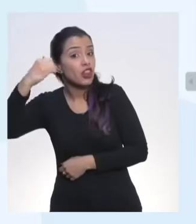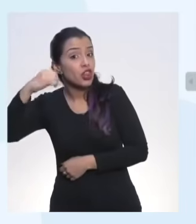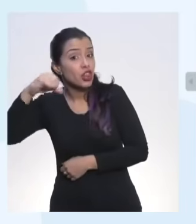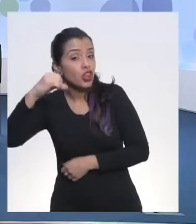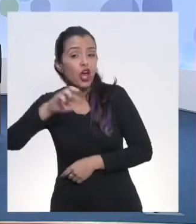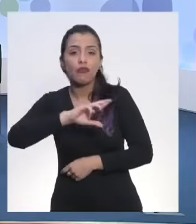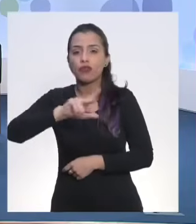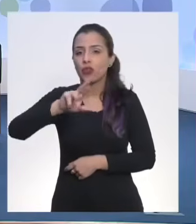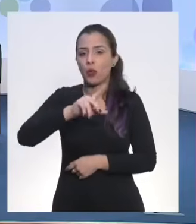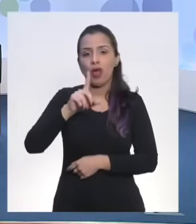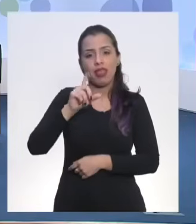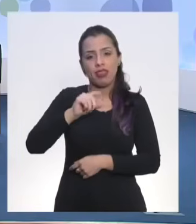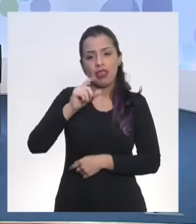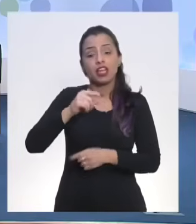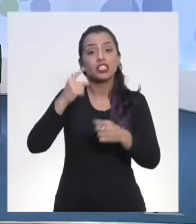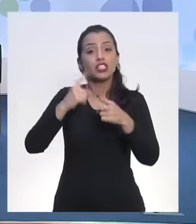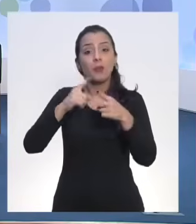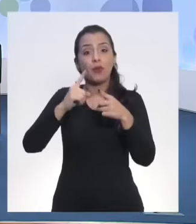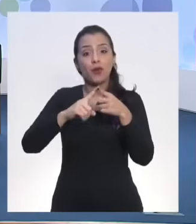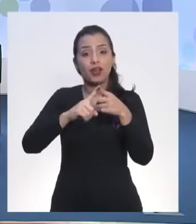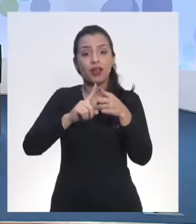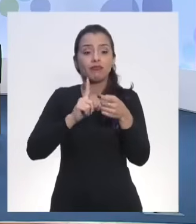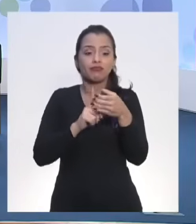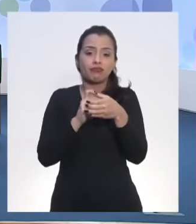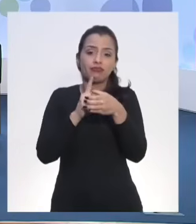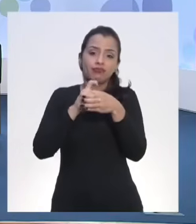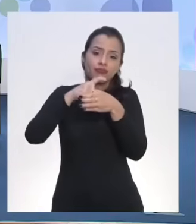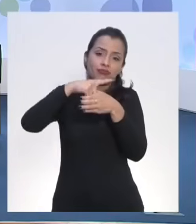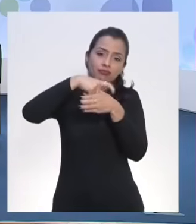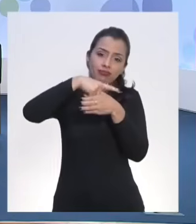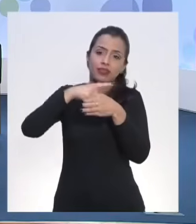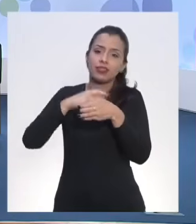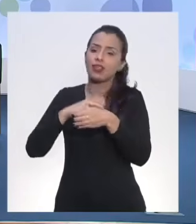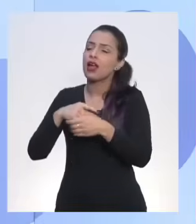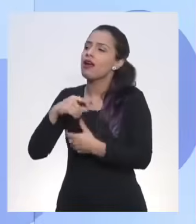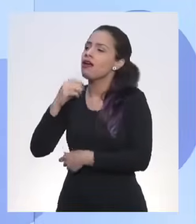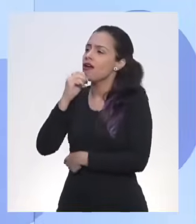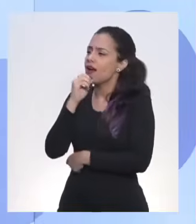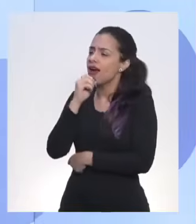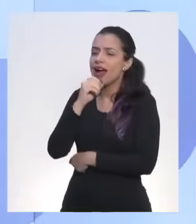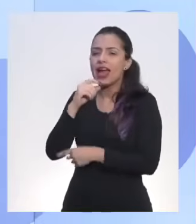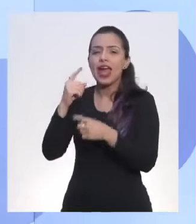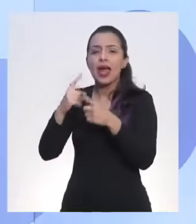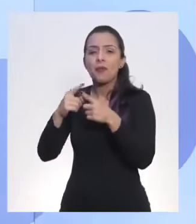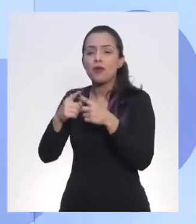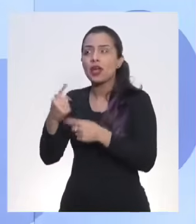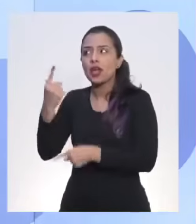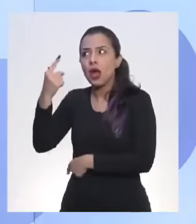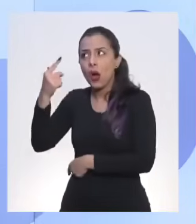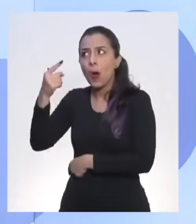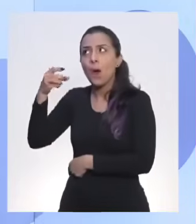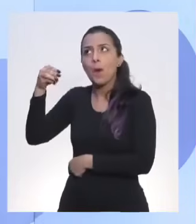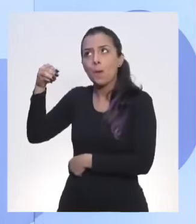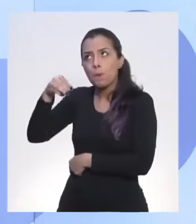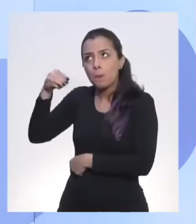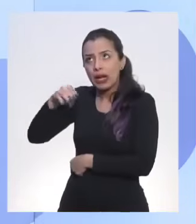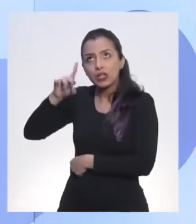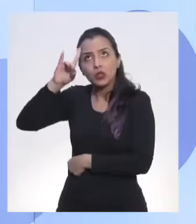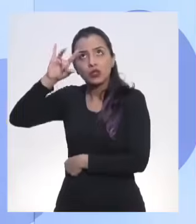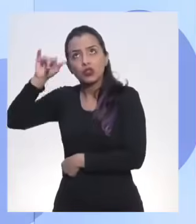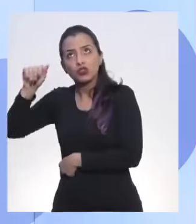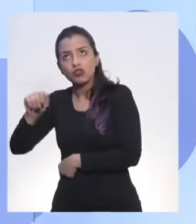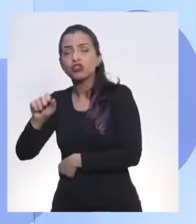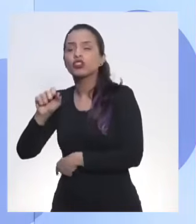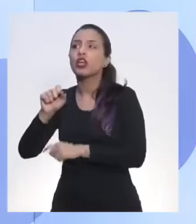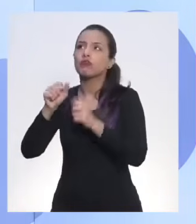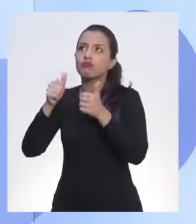10º dia, como a maioria achou, fazendo a ideia só do 1 metro por dia. Isso A ideia do mesmo. 1 metro por dia até faz sentido. Não